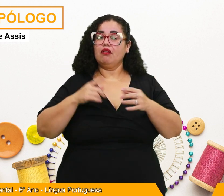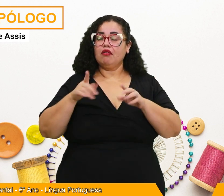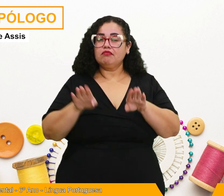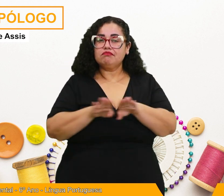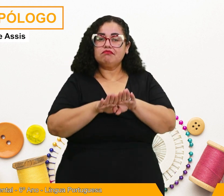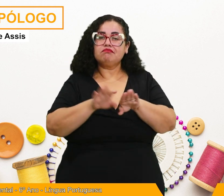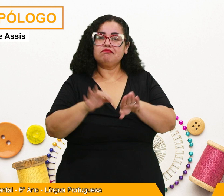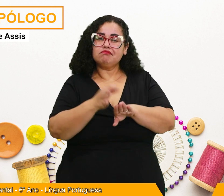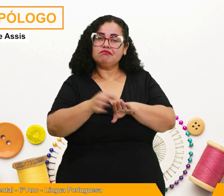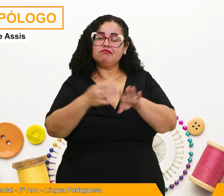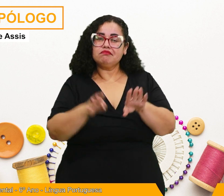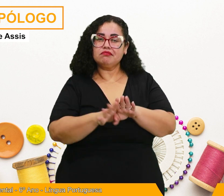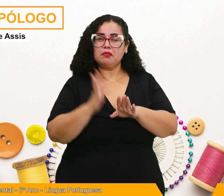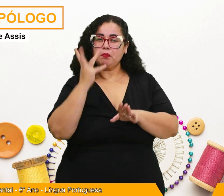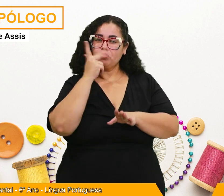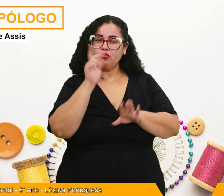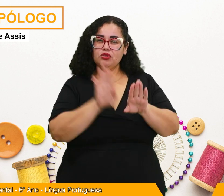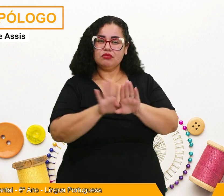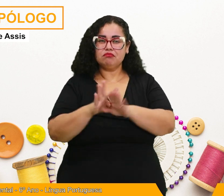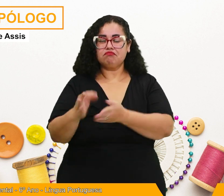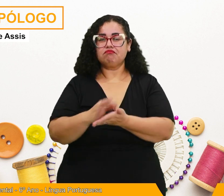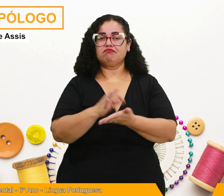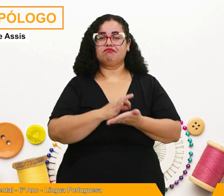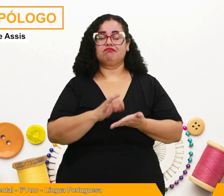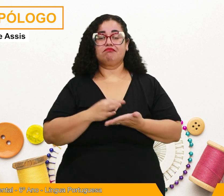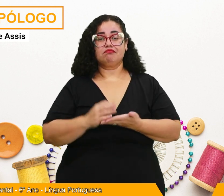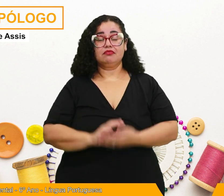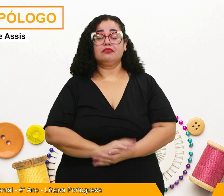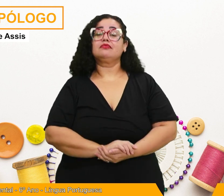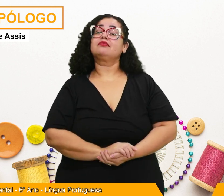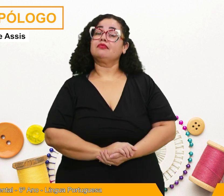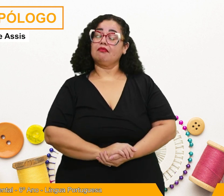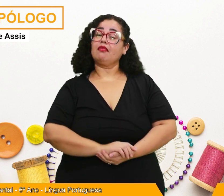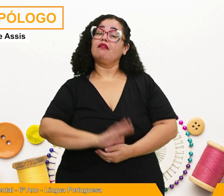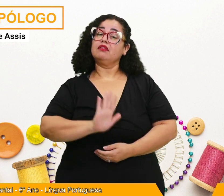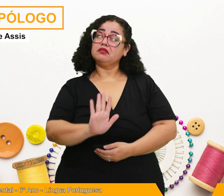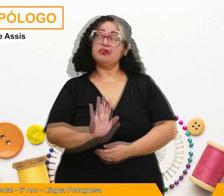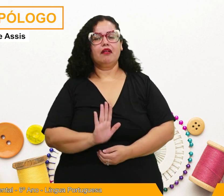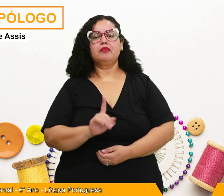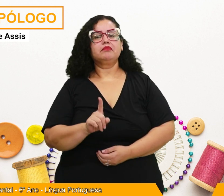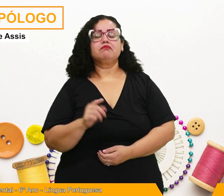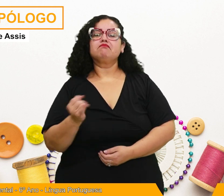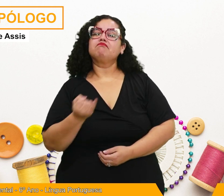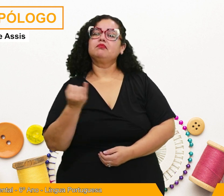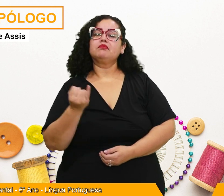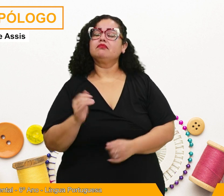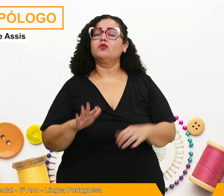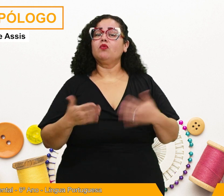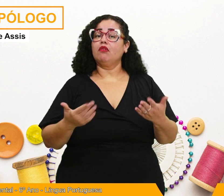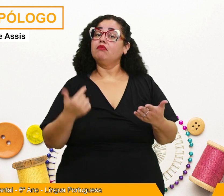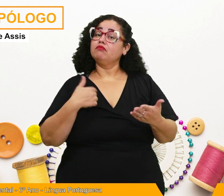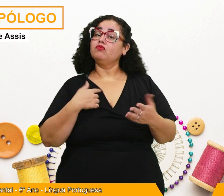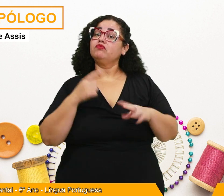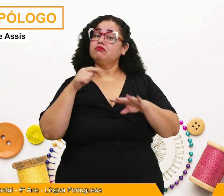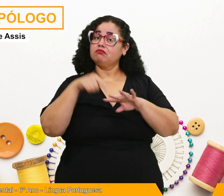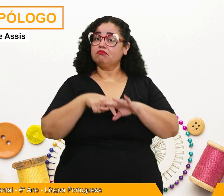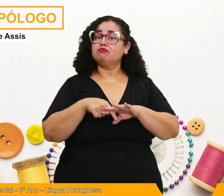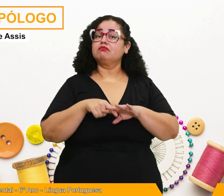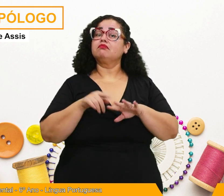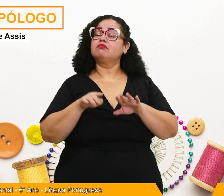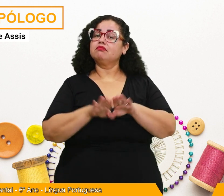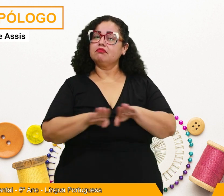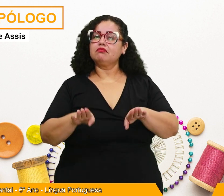ao outro, dou feição aos bordados. Sim, mas que vale isso? Eu é que furo o pano, vou